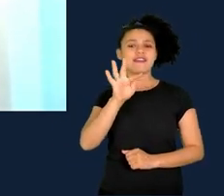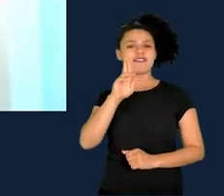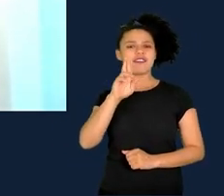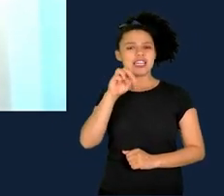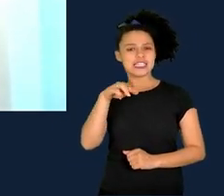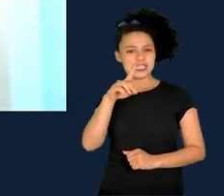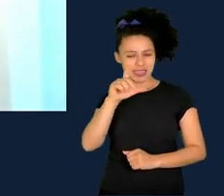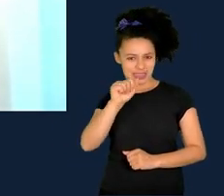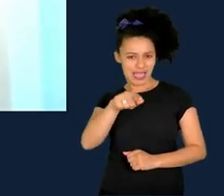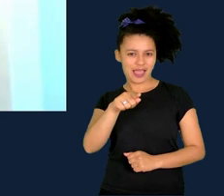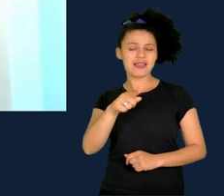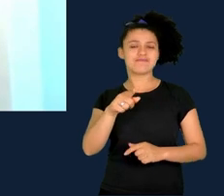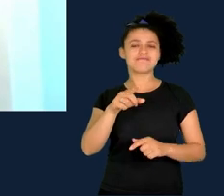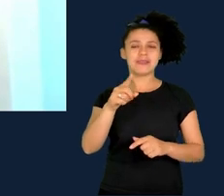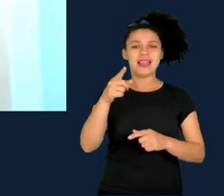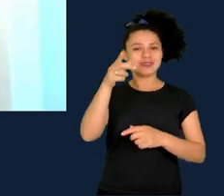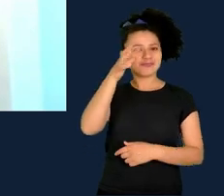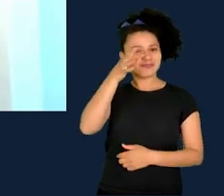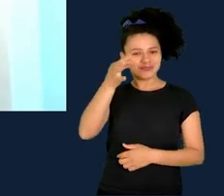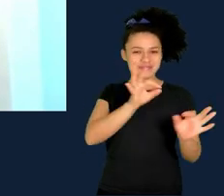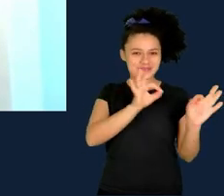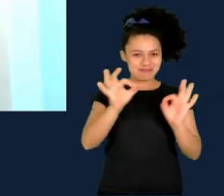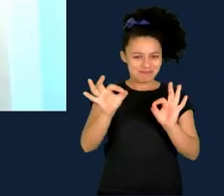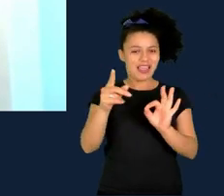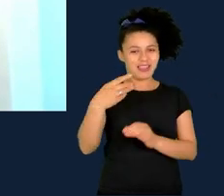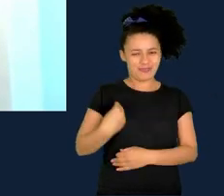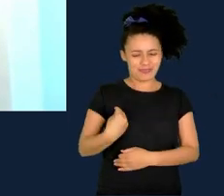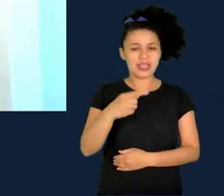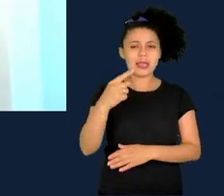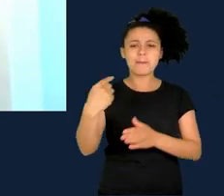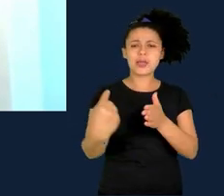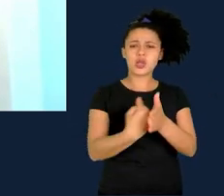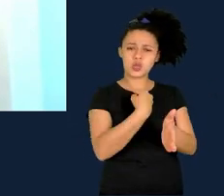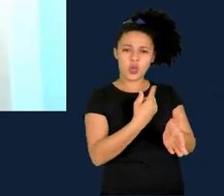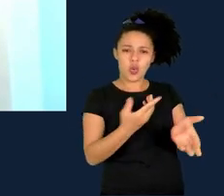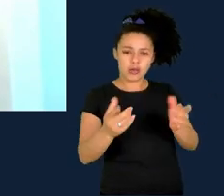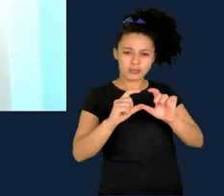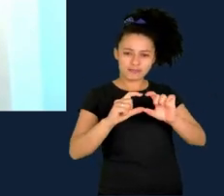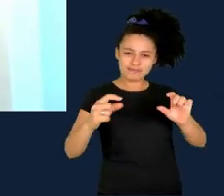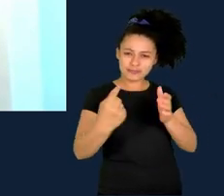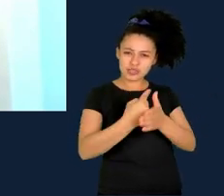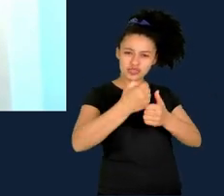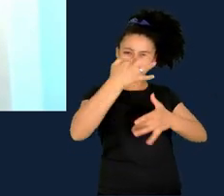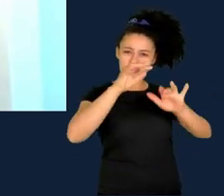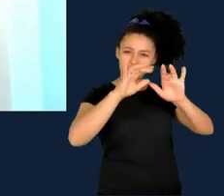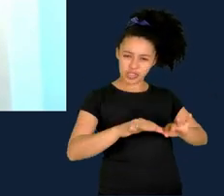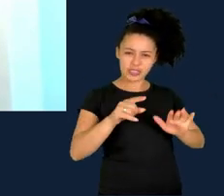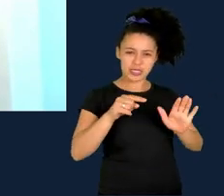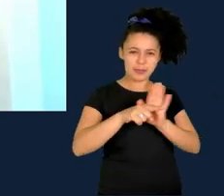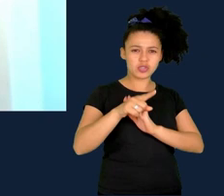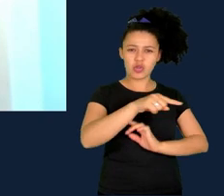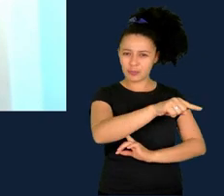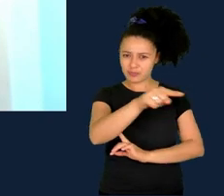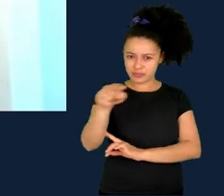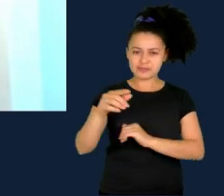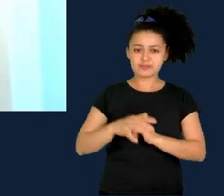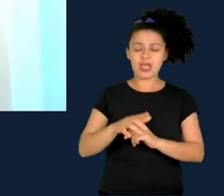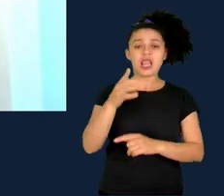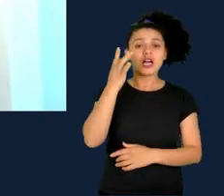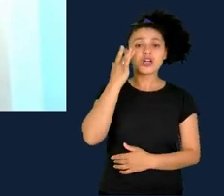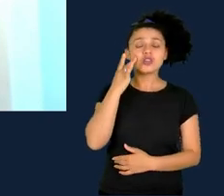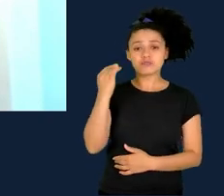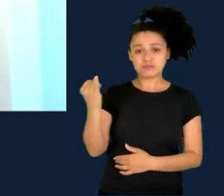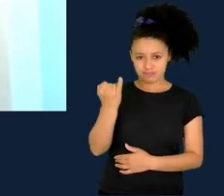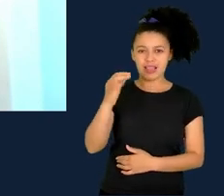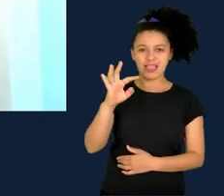Oi, Fernanda, que está nos assistindo. Ela mandou uma pergunta para todos, mas ela falou que ele achou muito interessante o que a